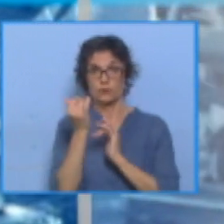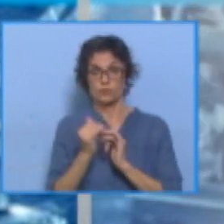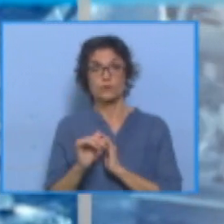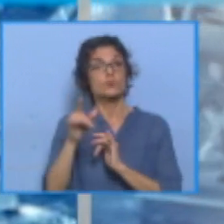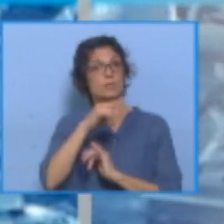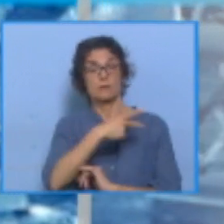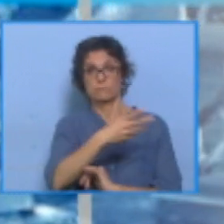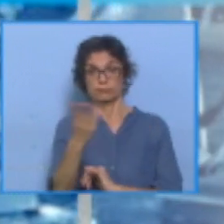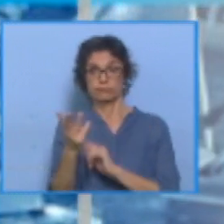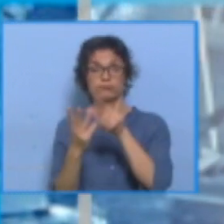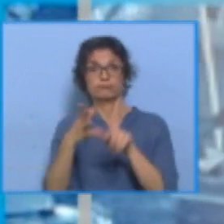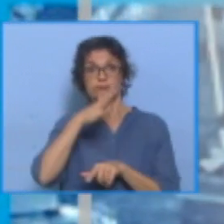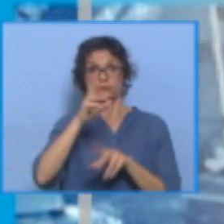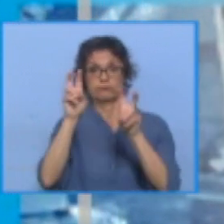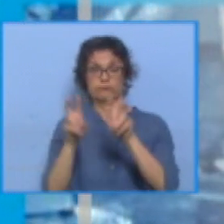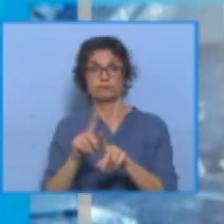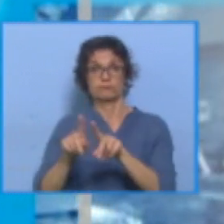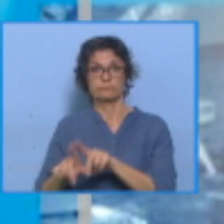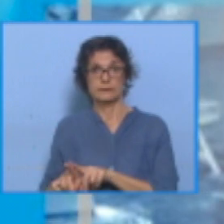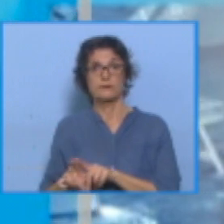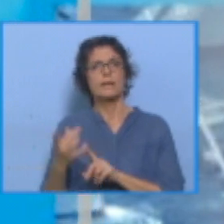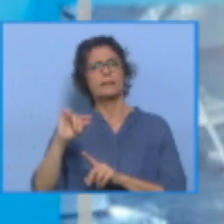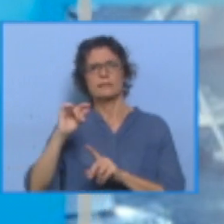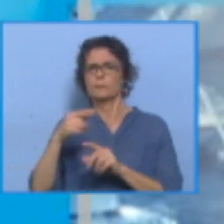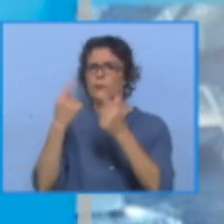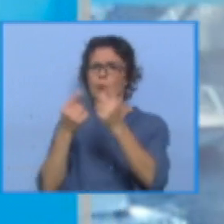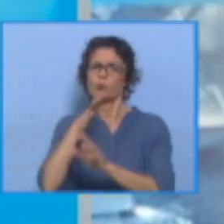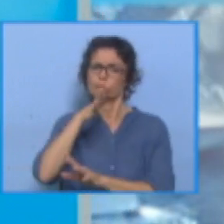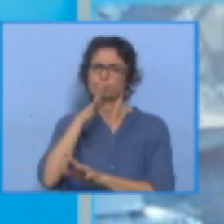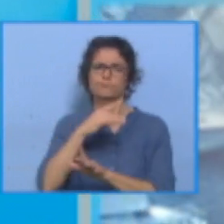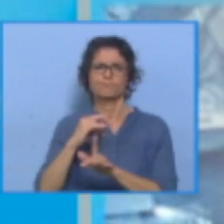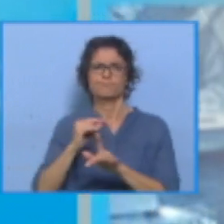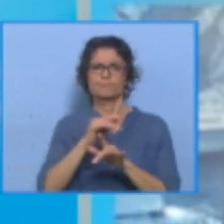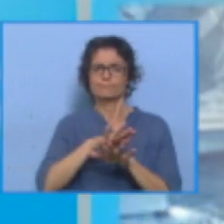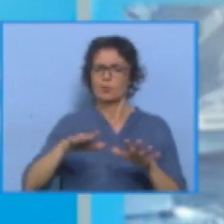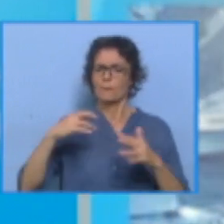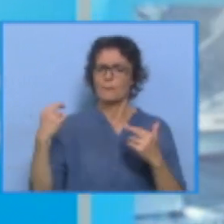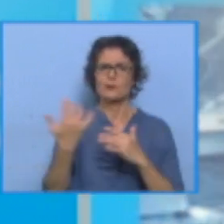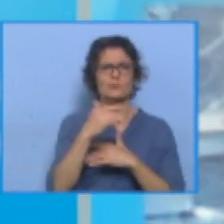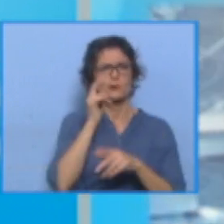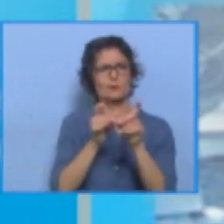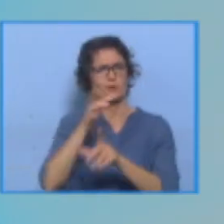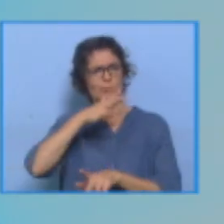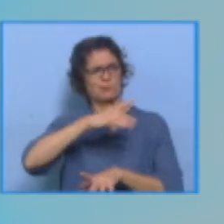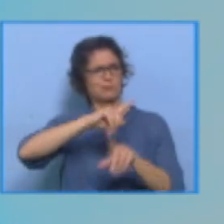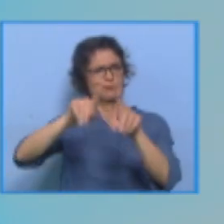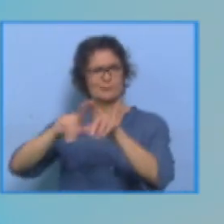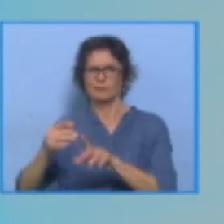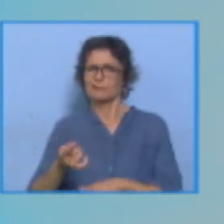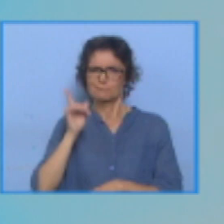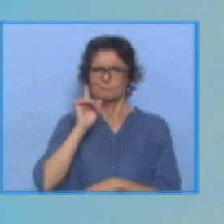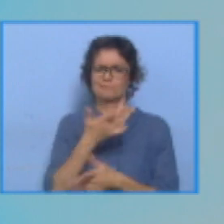bem diferentes, acompanhados de todos os outros oradores, portanto um painel diverso. Há mais, mas vale a